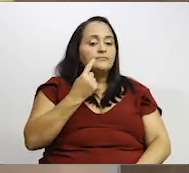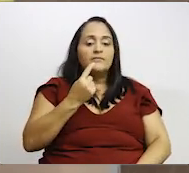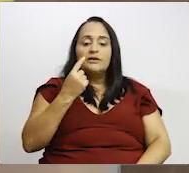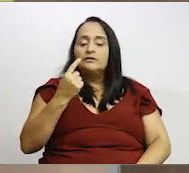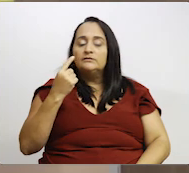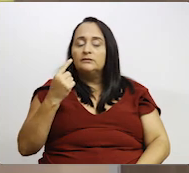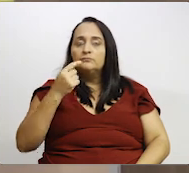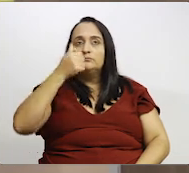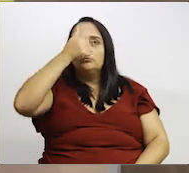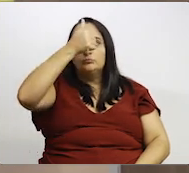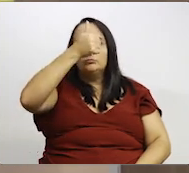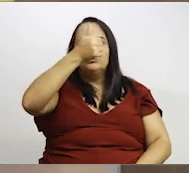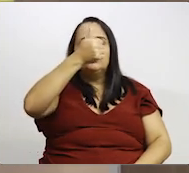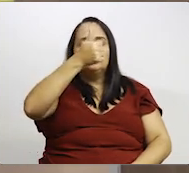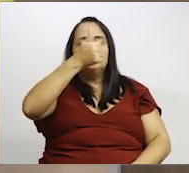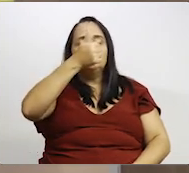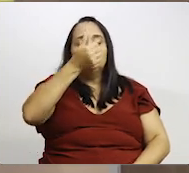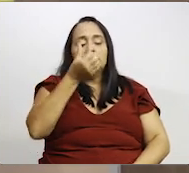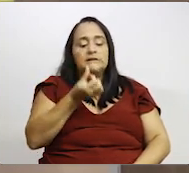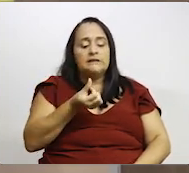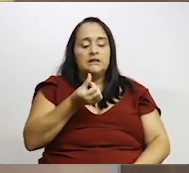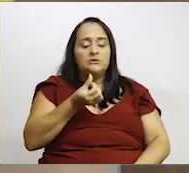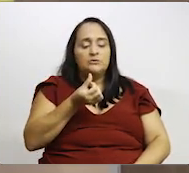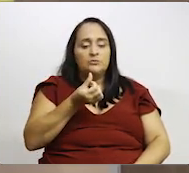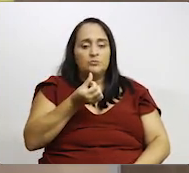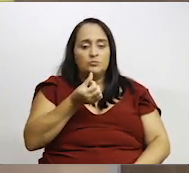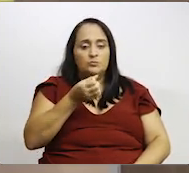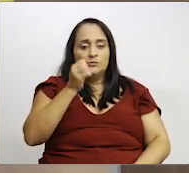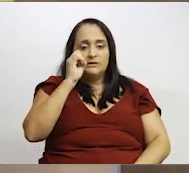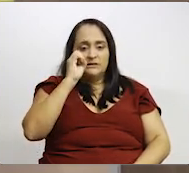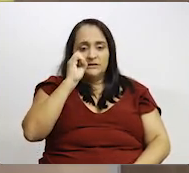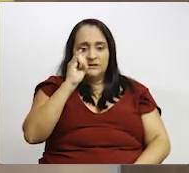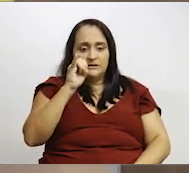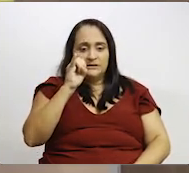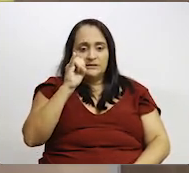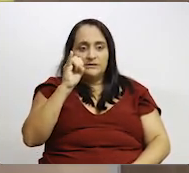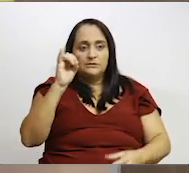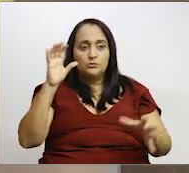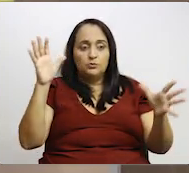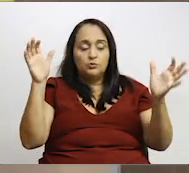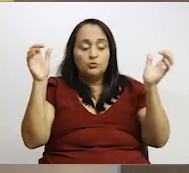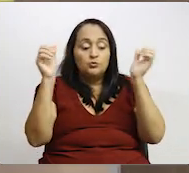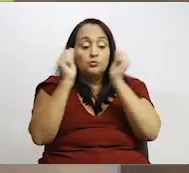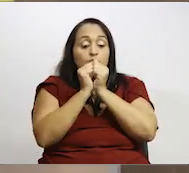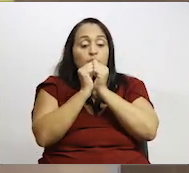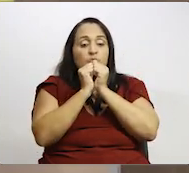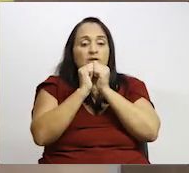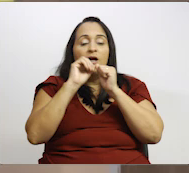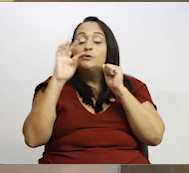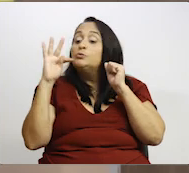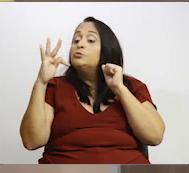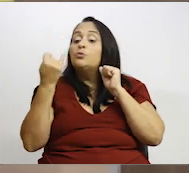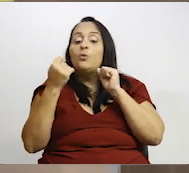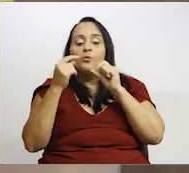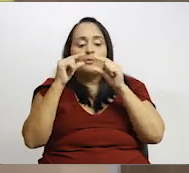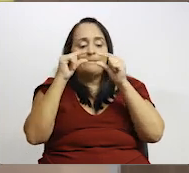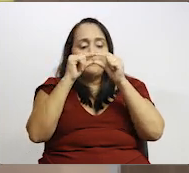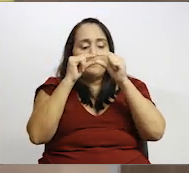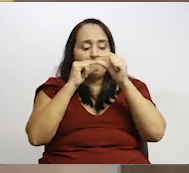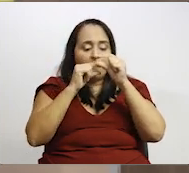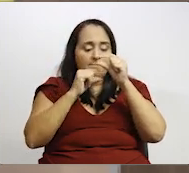comer 1/6. Quando a gente juntar todas as partes, eu tenho um chocolate